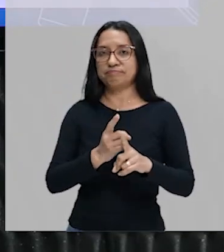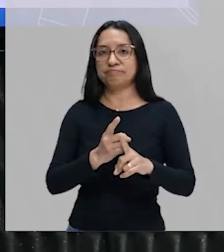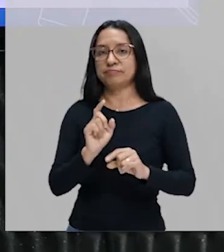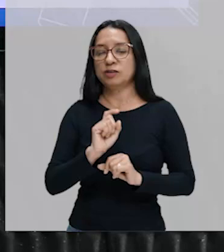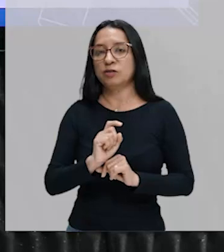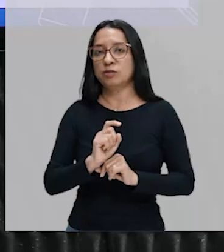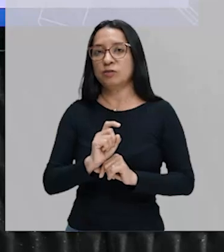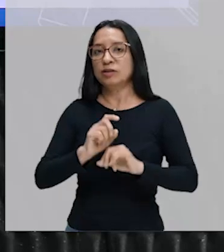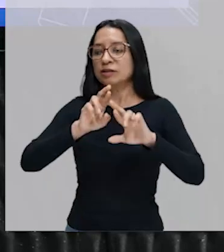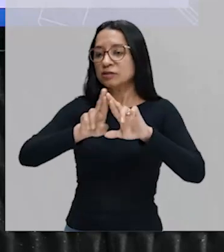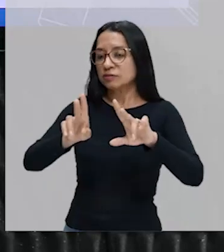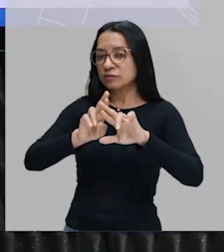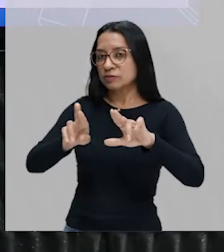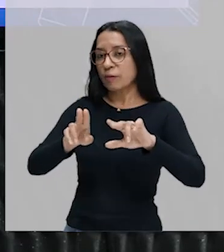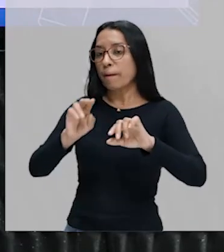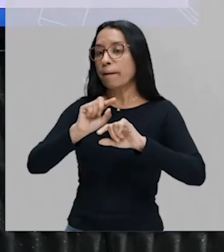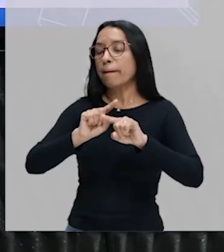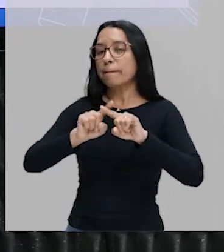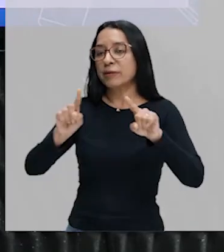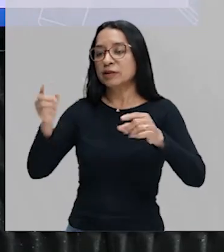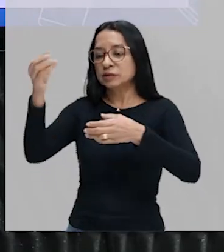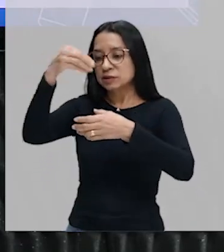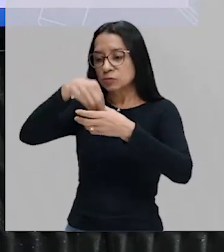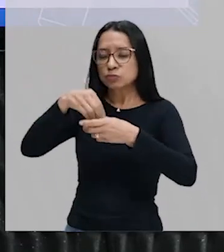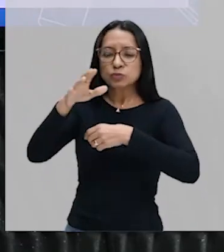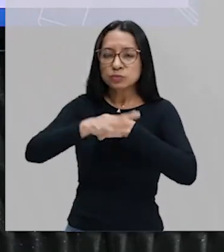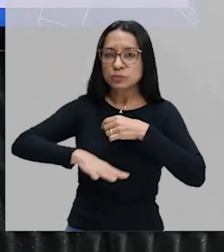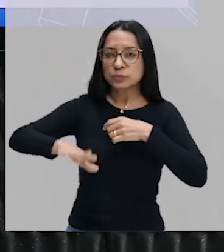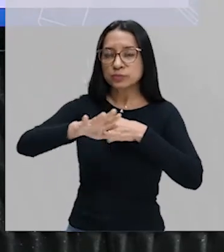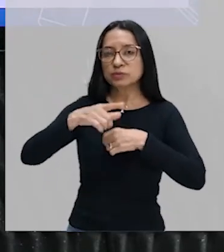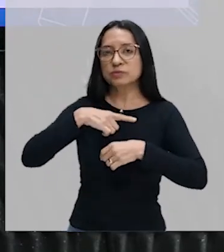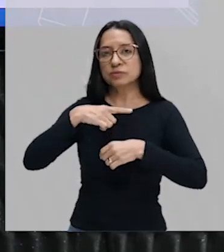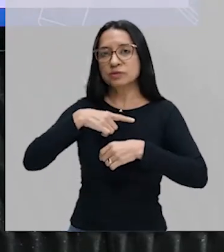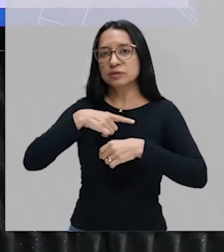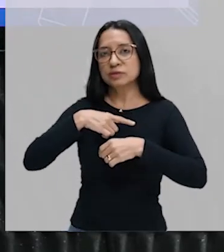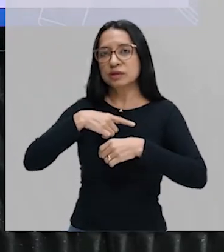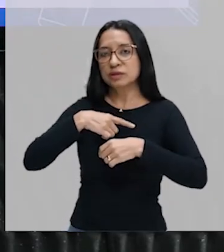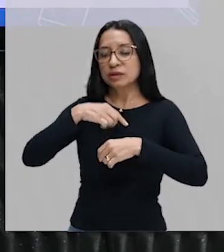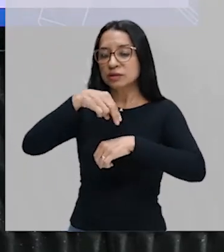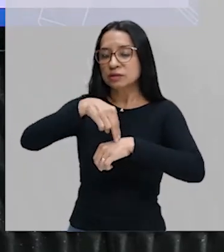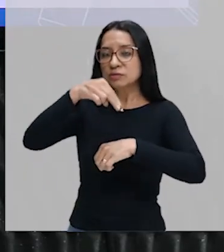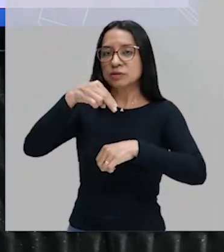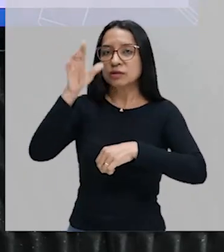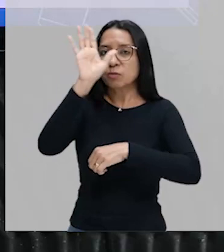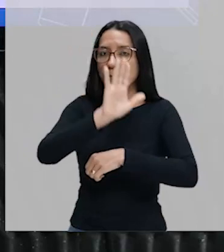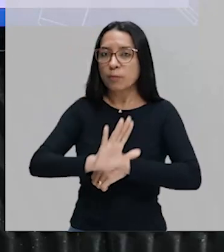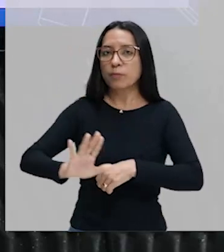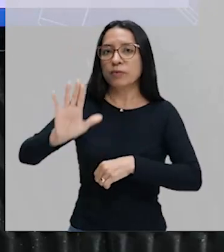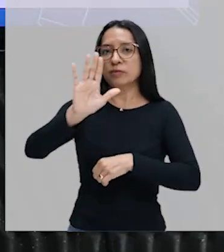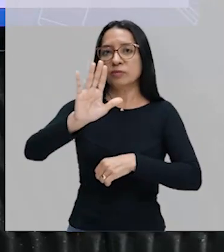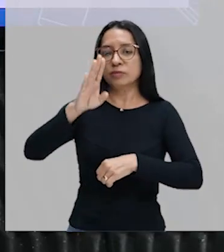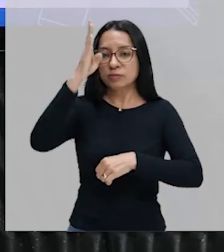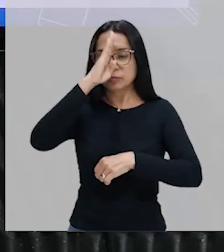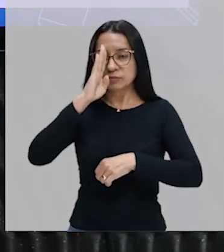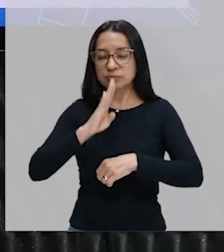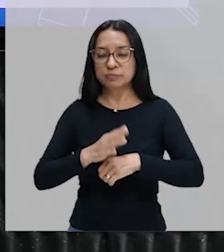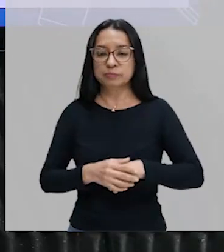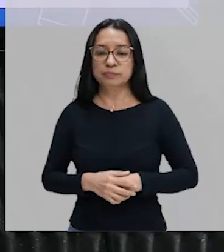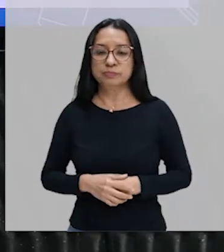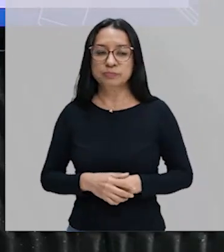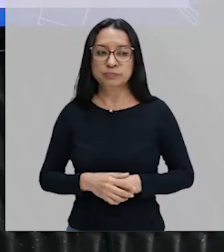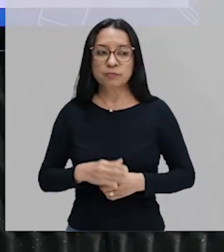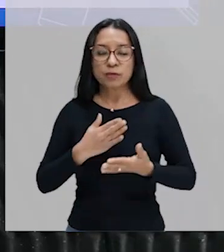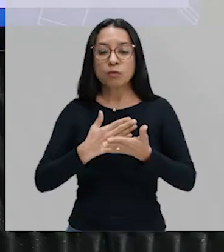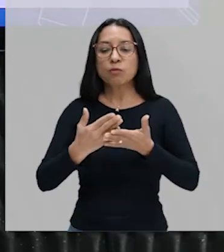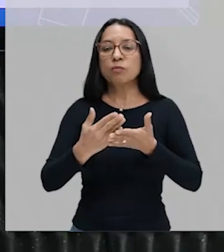isso, existe uma nacionalidade maior, que é a nacionalidade brasileira. Aí que eu chego no ponto contigo.